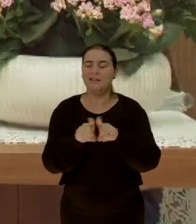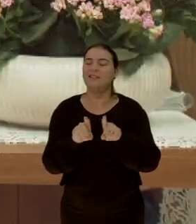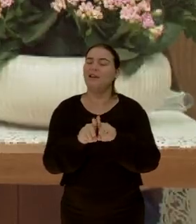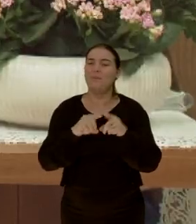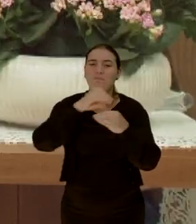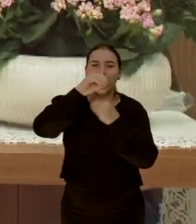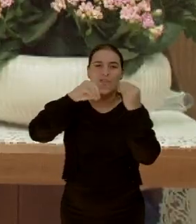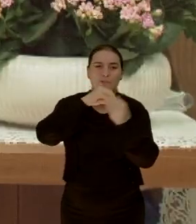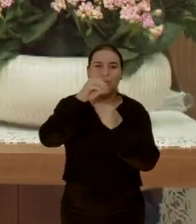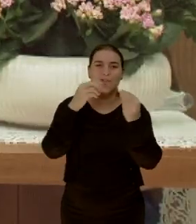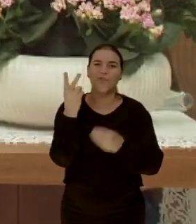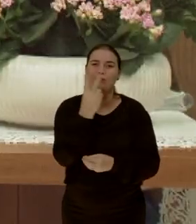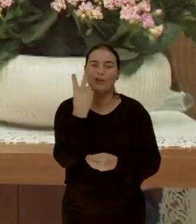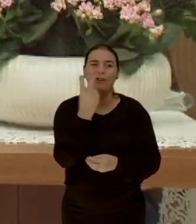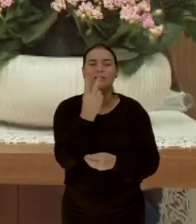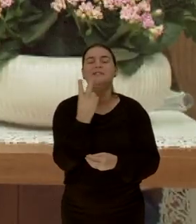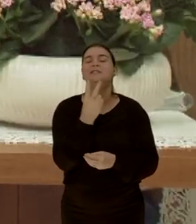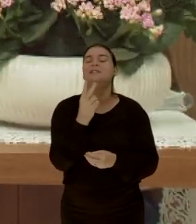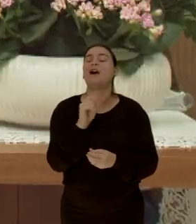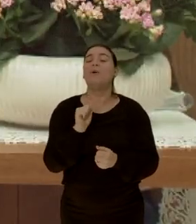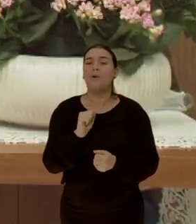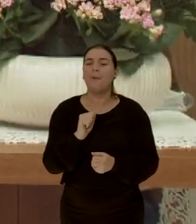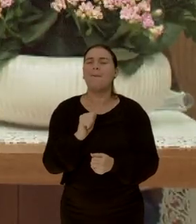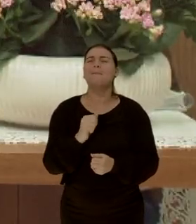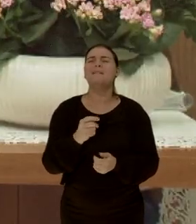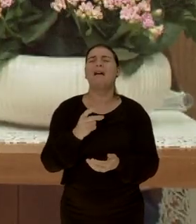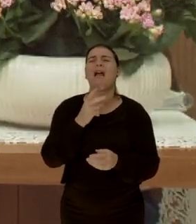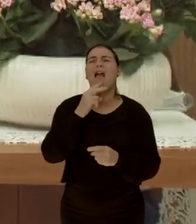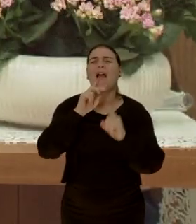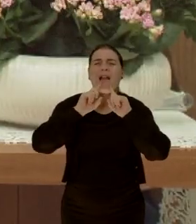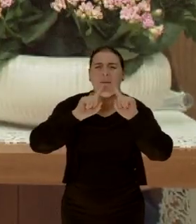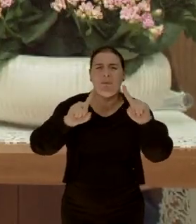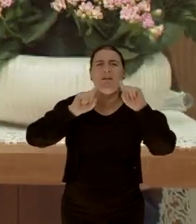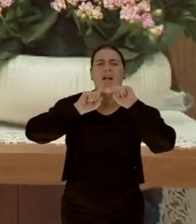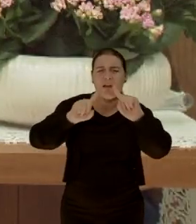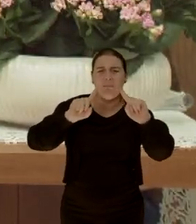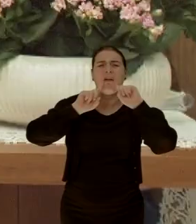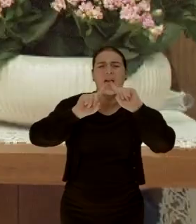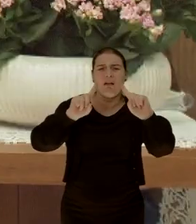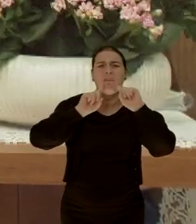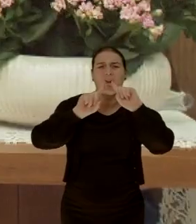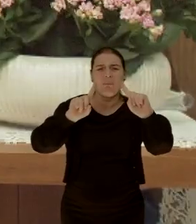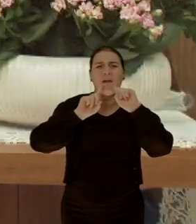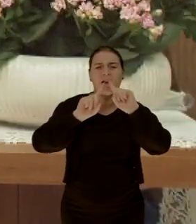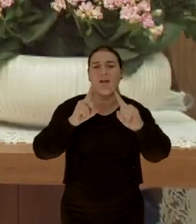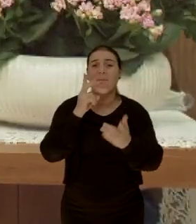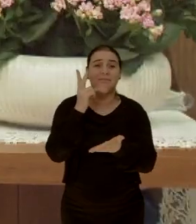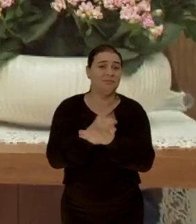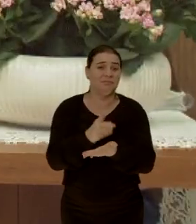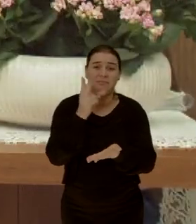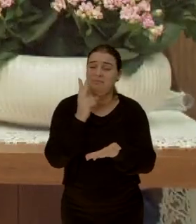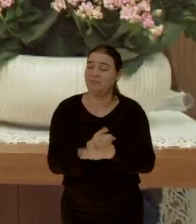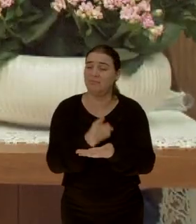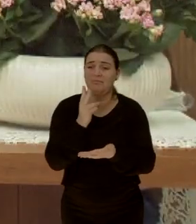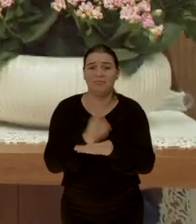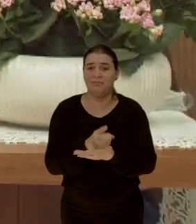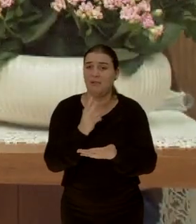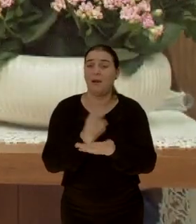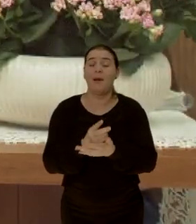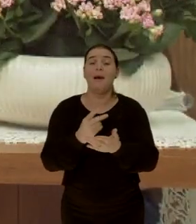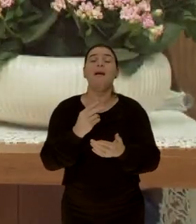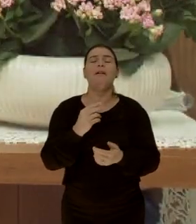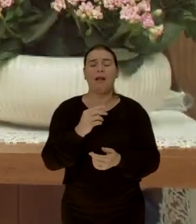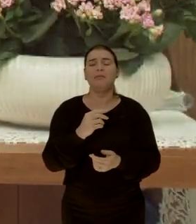latomia. O latomia, ele não está satisfeito. E ele tem razão. Sabe por quê? Porque a obra do